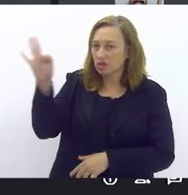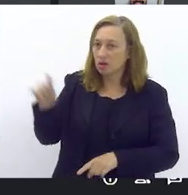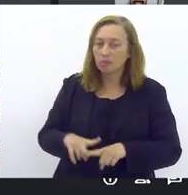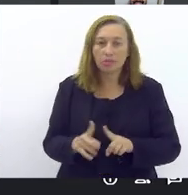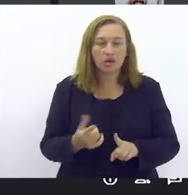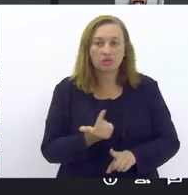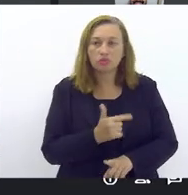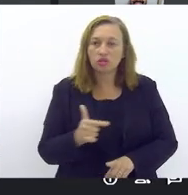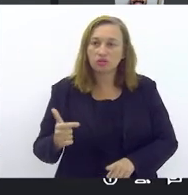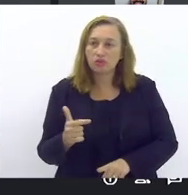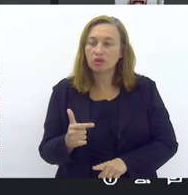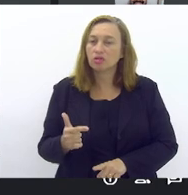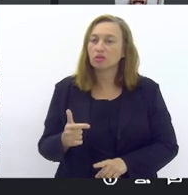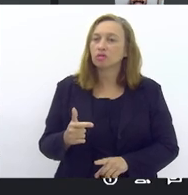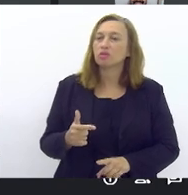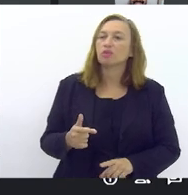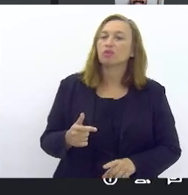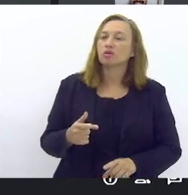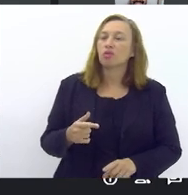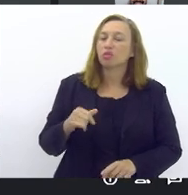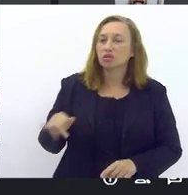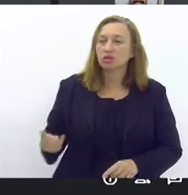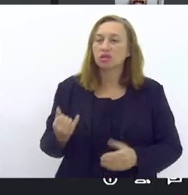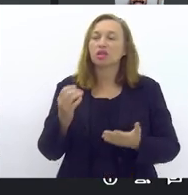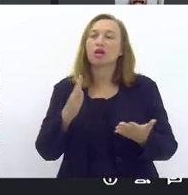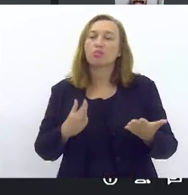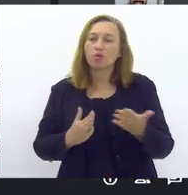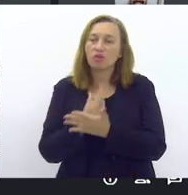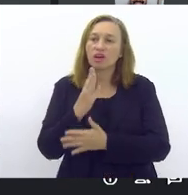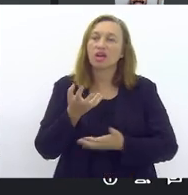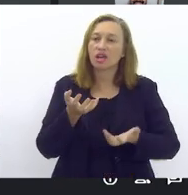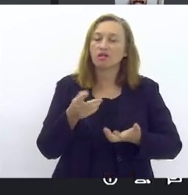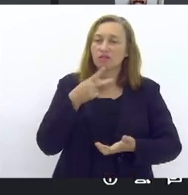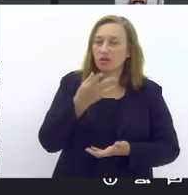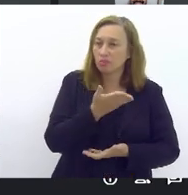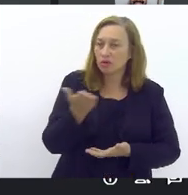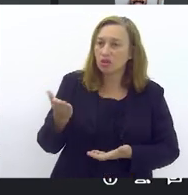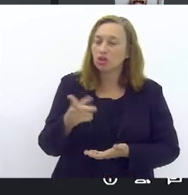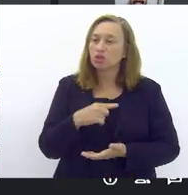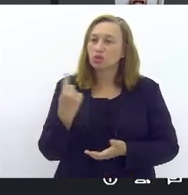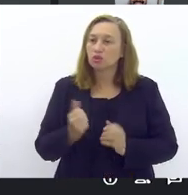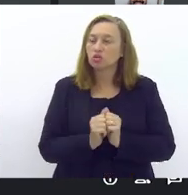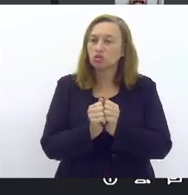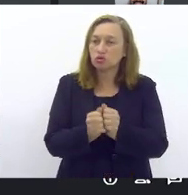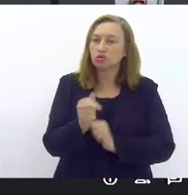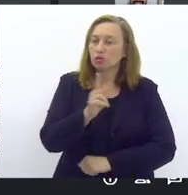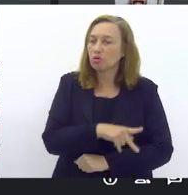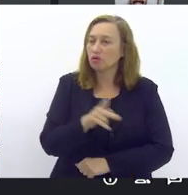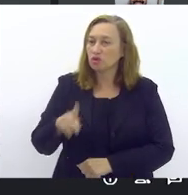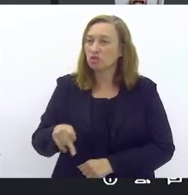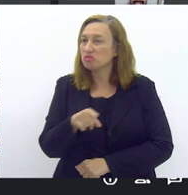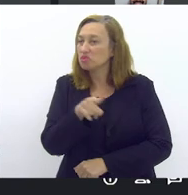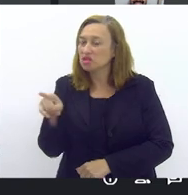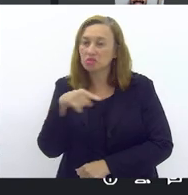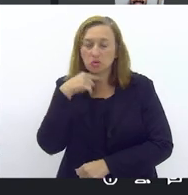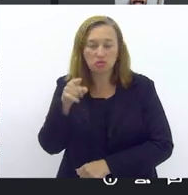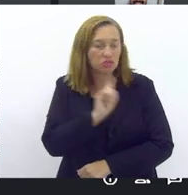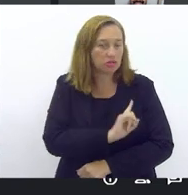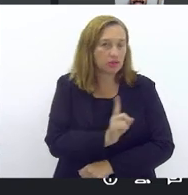não tivemos êxito de aprovar. E quero dizer para vocês que somos todas professoras e disso vocês não tenham